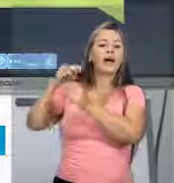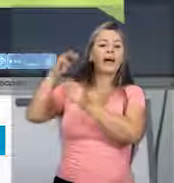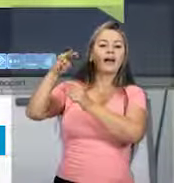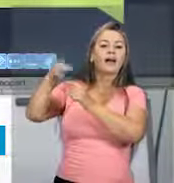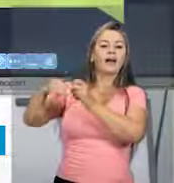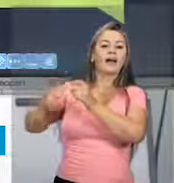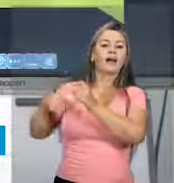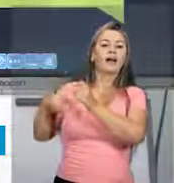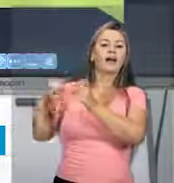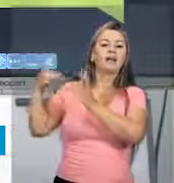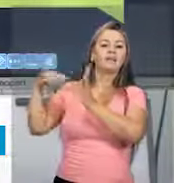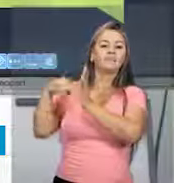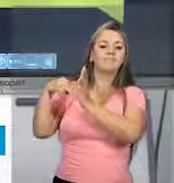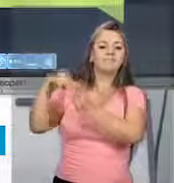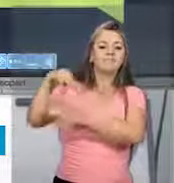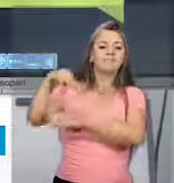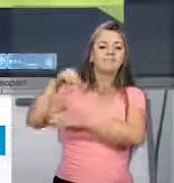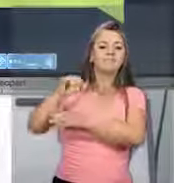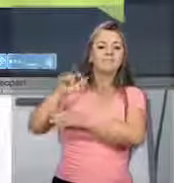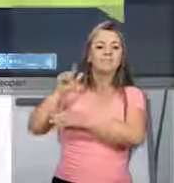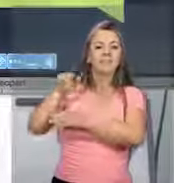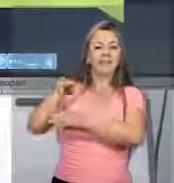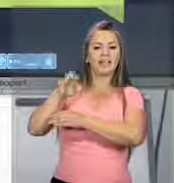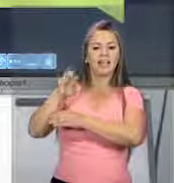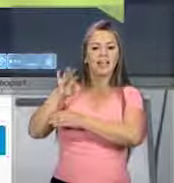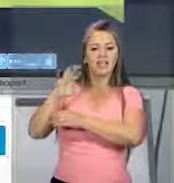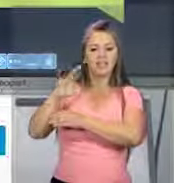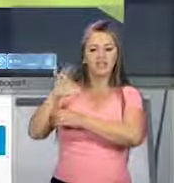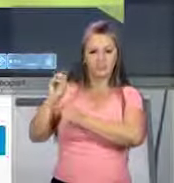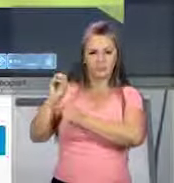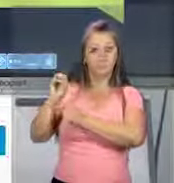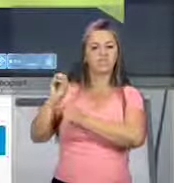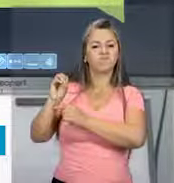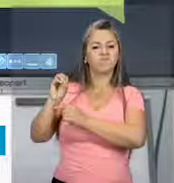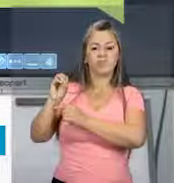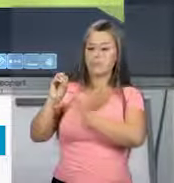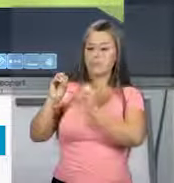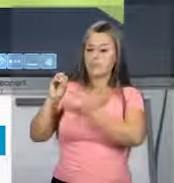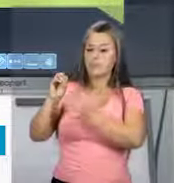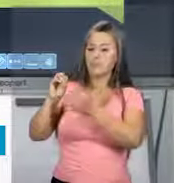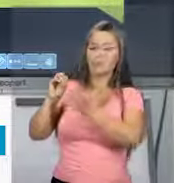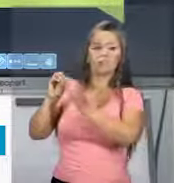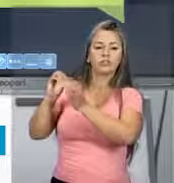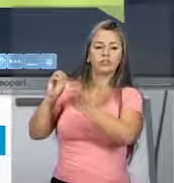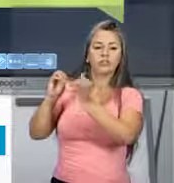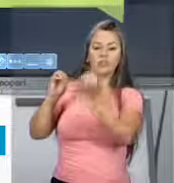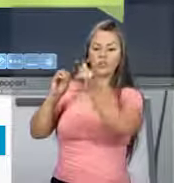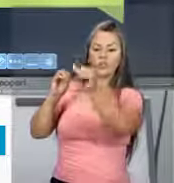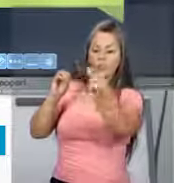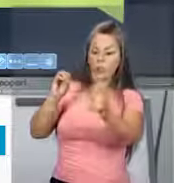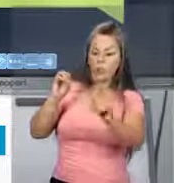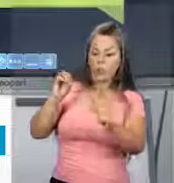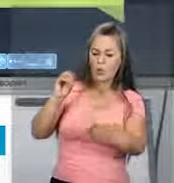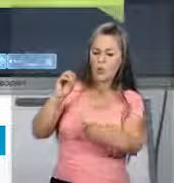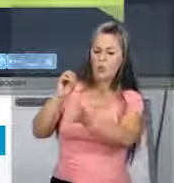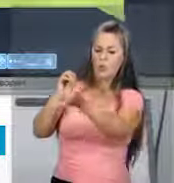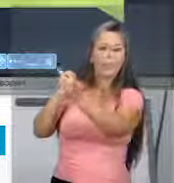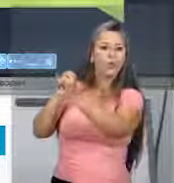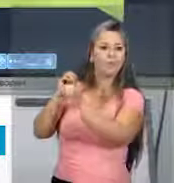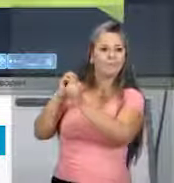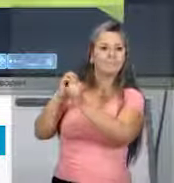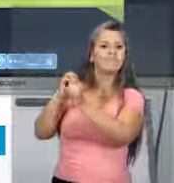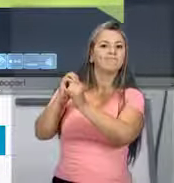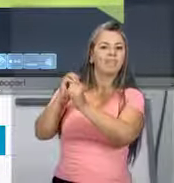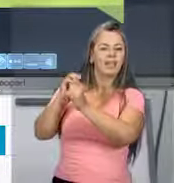campo magnético, ele pode interagir com outra corrente elétrica, como nós vamos ver posteriormente em